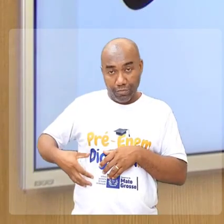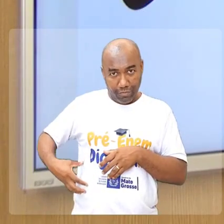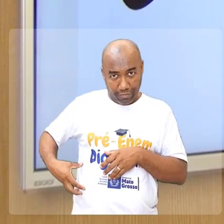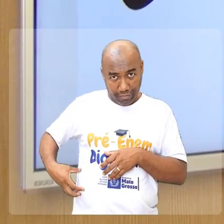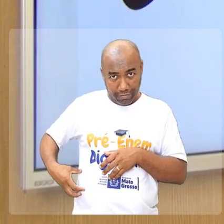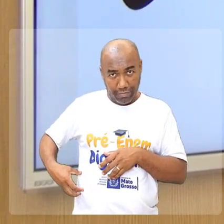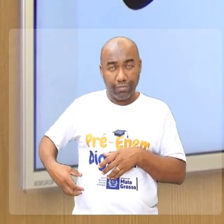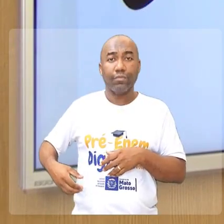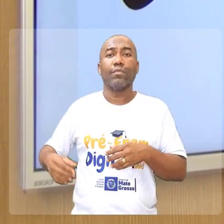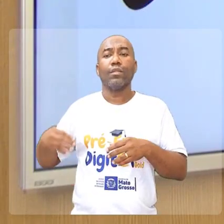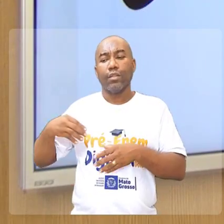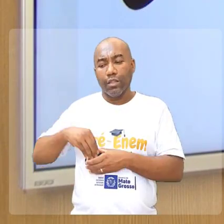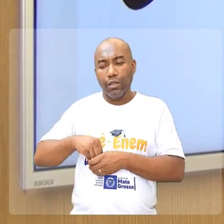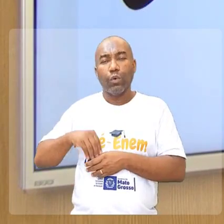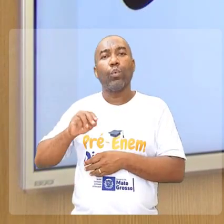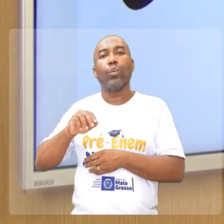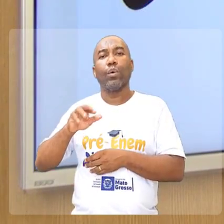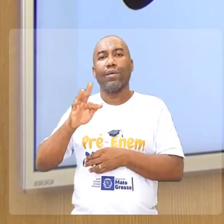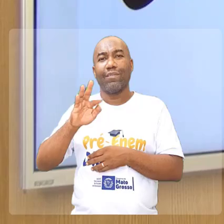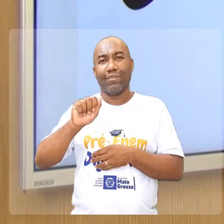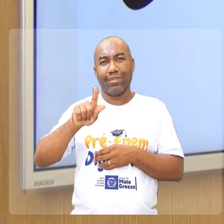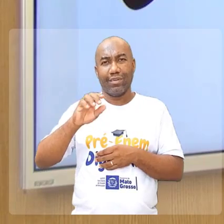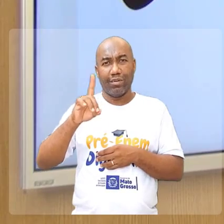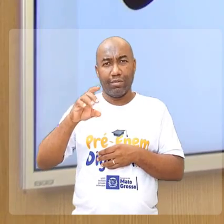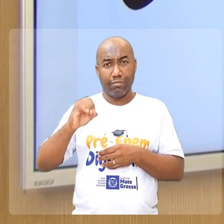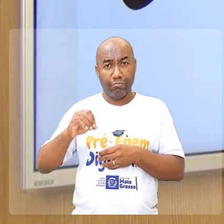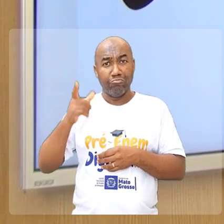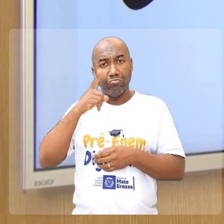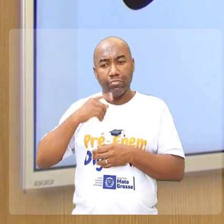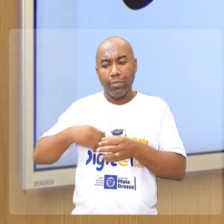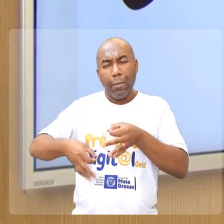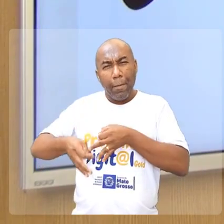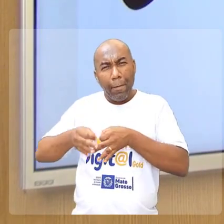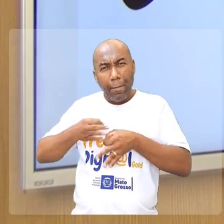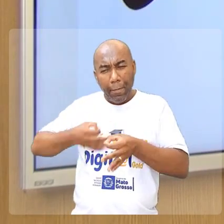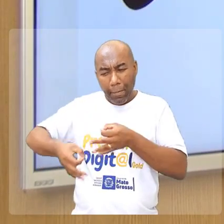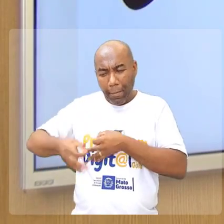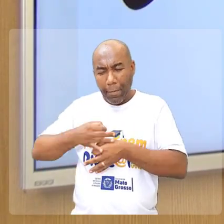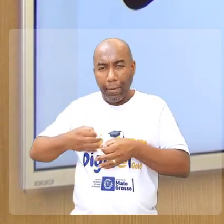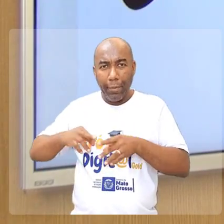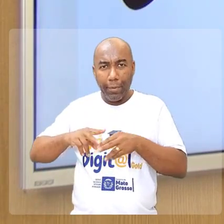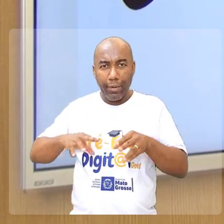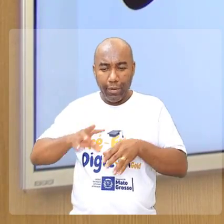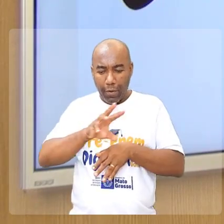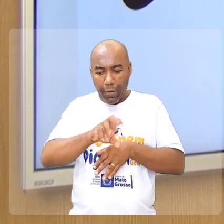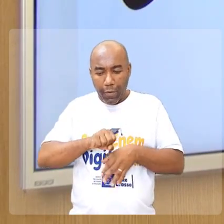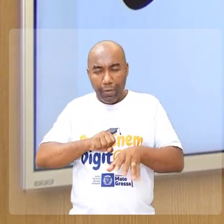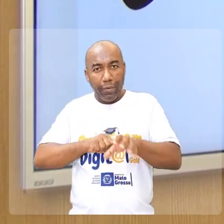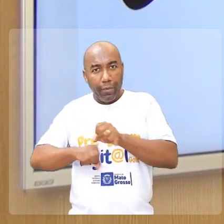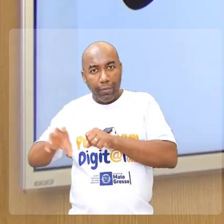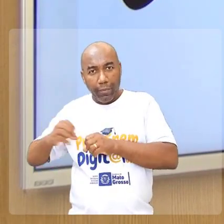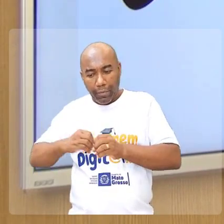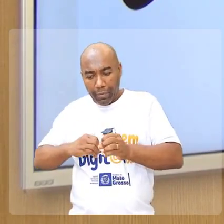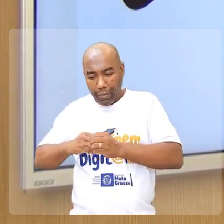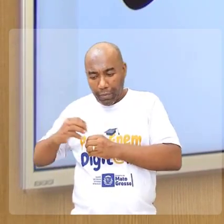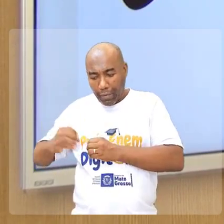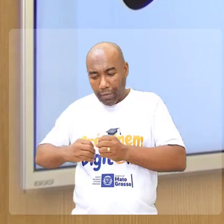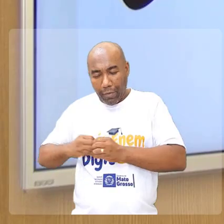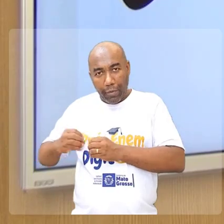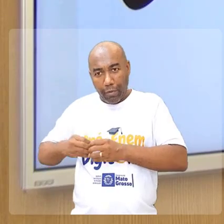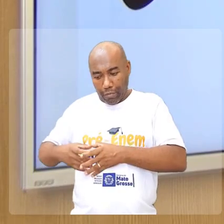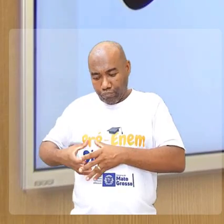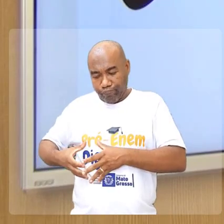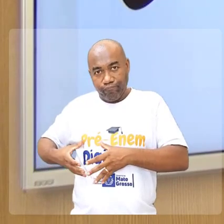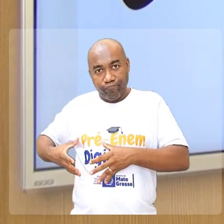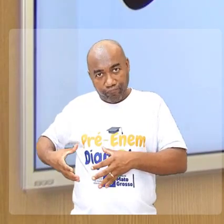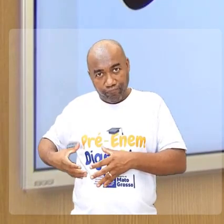pegar aqui dentro do fígado, pela ação da insulina, várias glicoses e vamos colar uma na outra, formando uma molécula